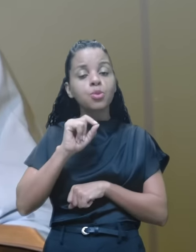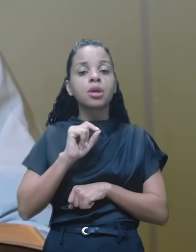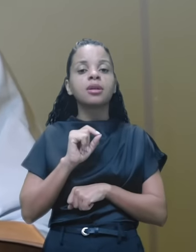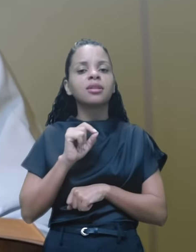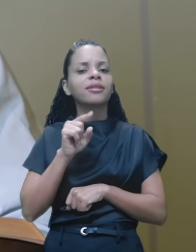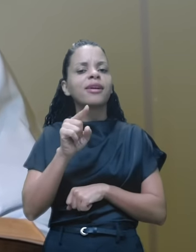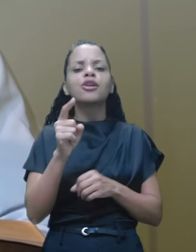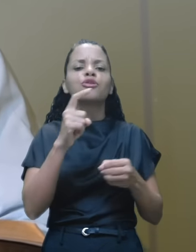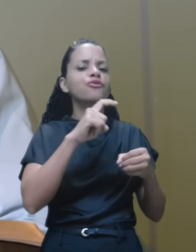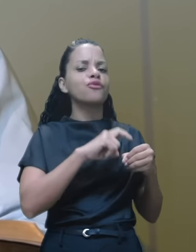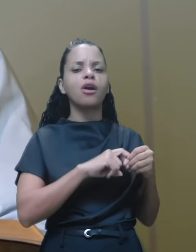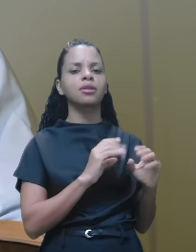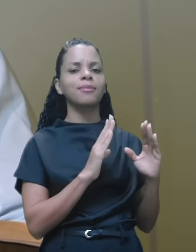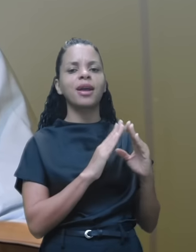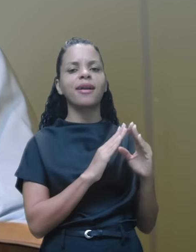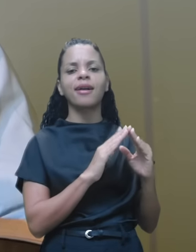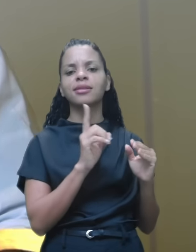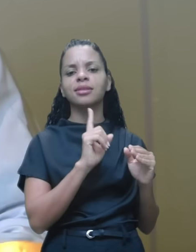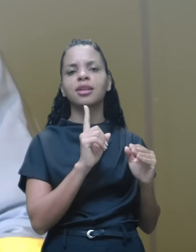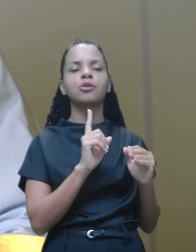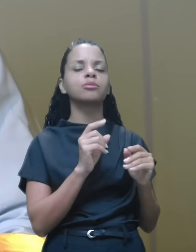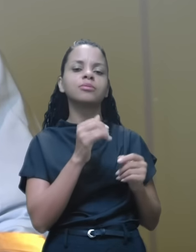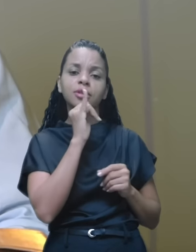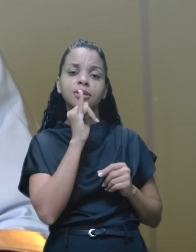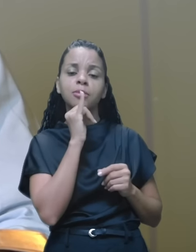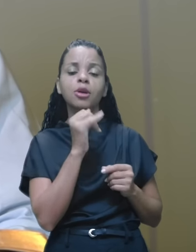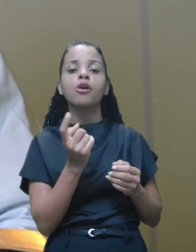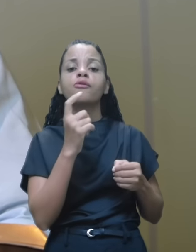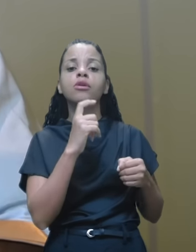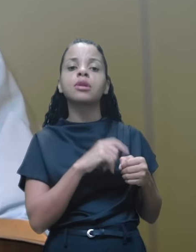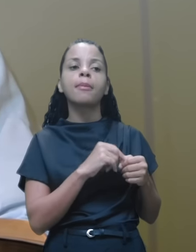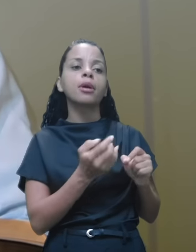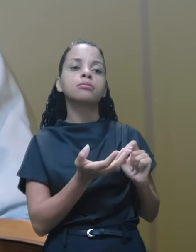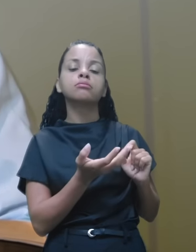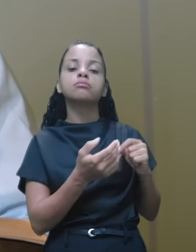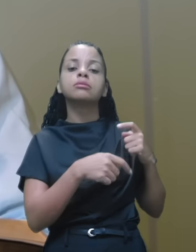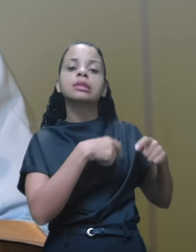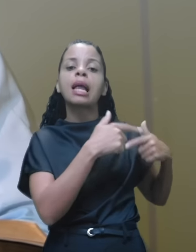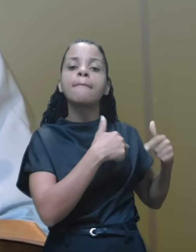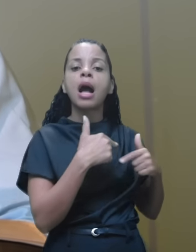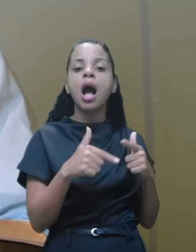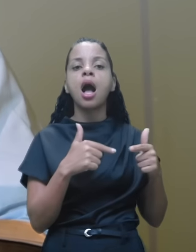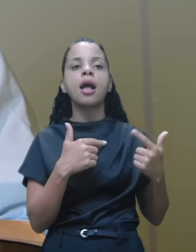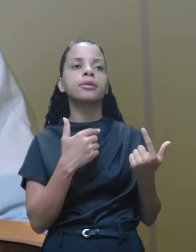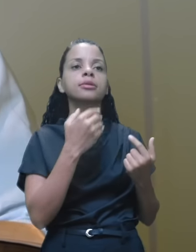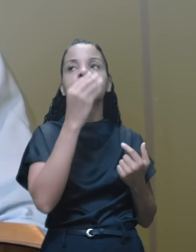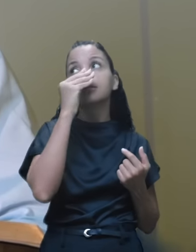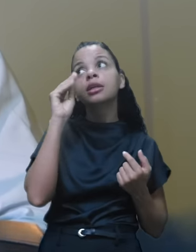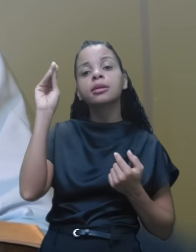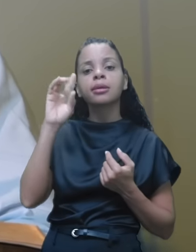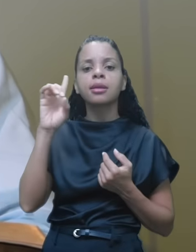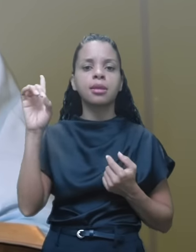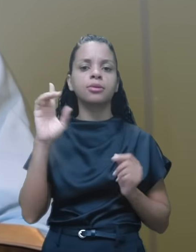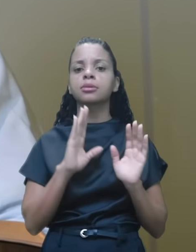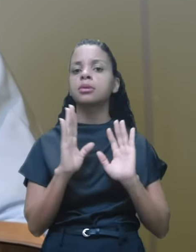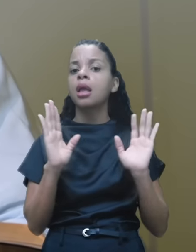volte para casa no sentido figurado de voltar para as coisas comuns. Nós temos elementos suficientes para a nossa